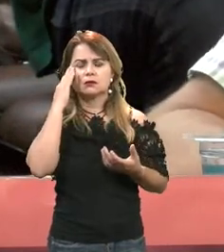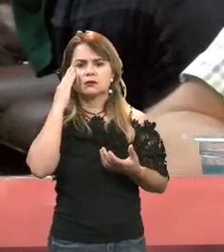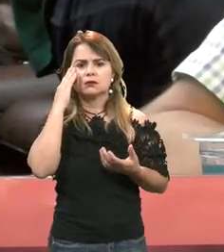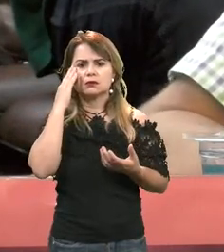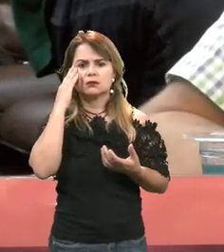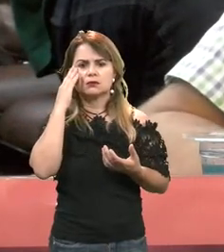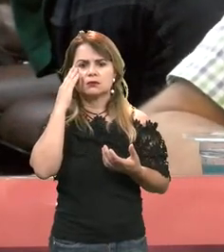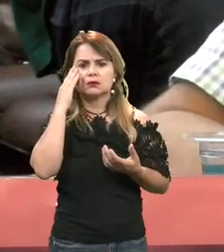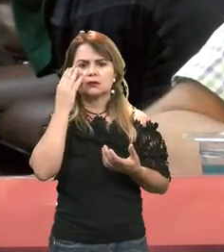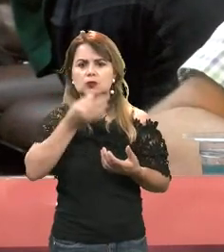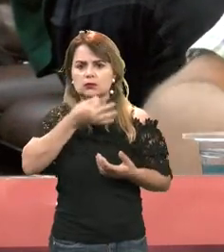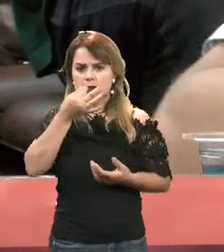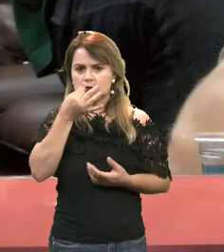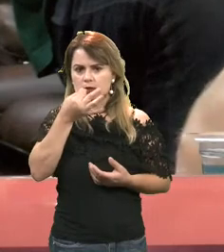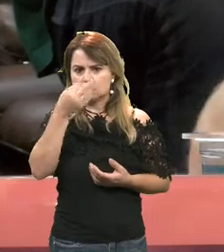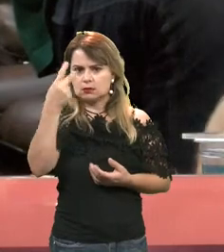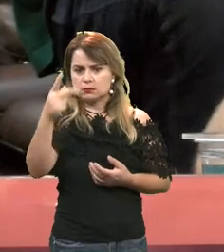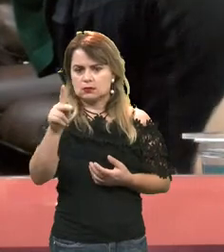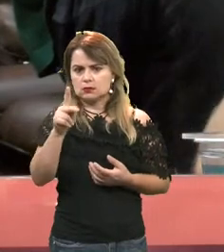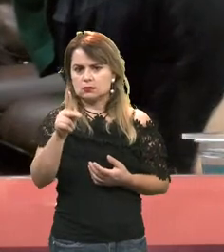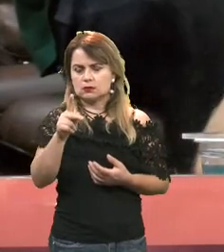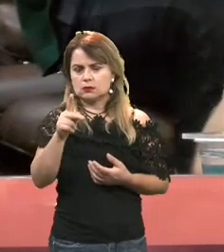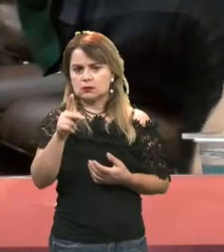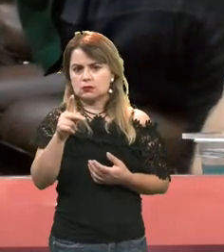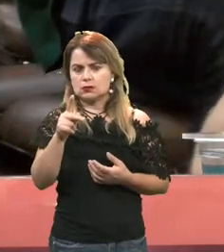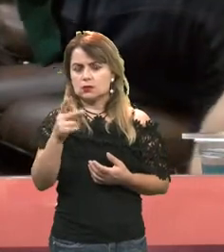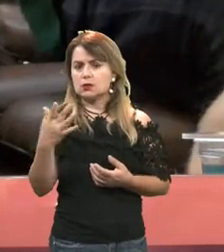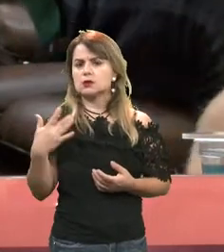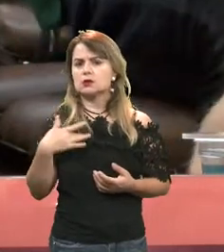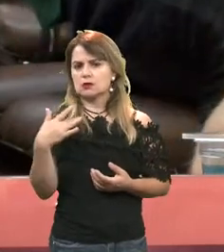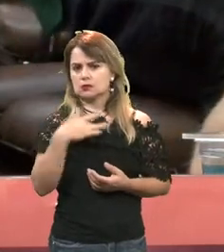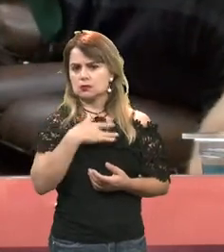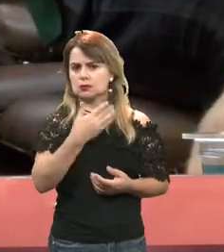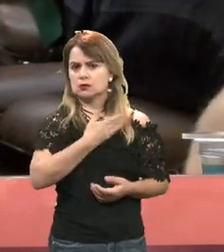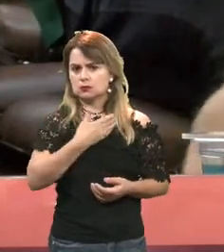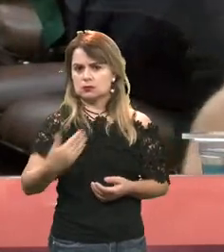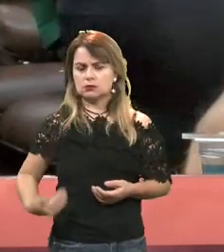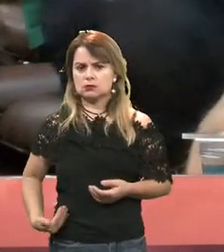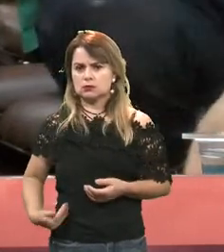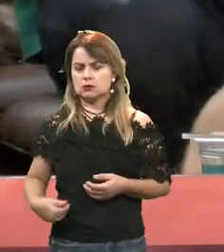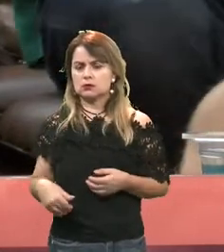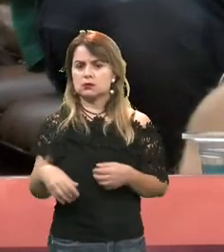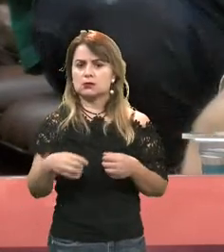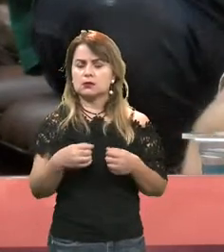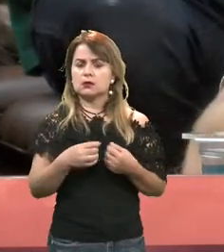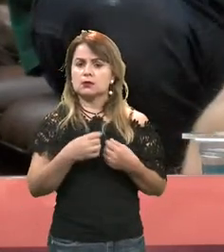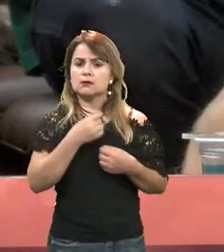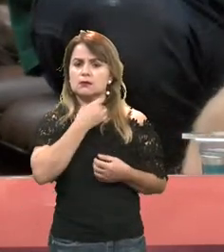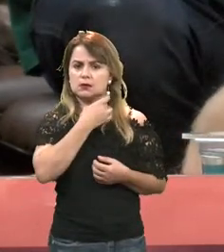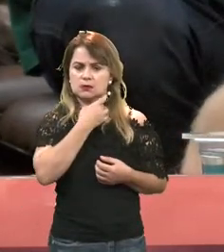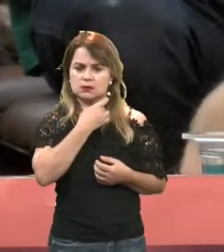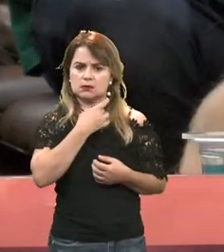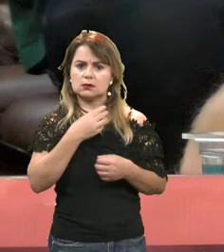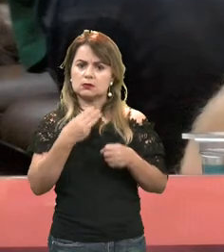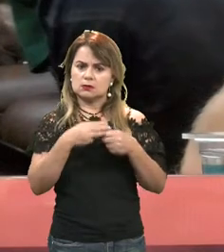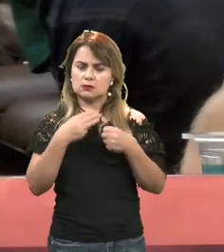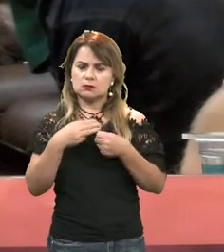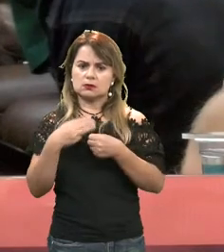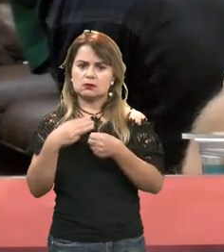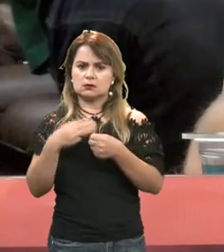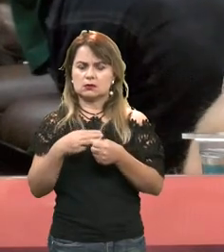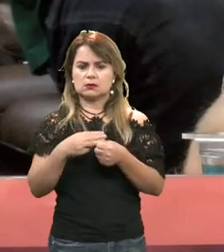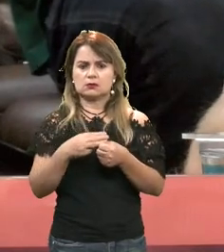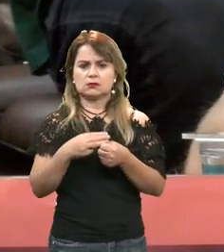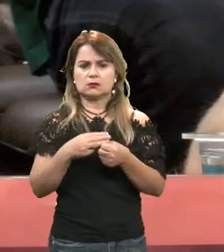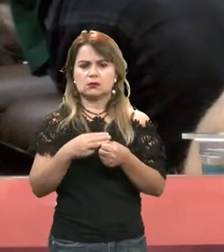na sua opinião, do ponto de vista de saúde pública, por exemplo, Marília é um município com gestão plena, que tem